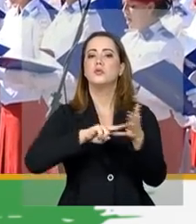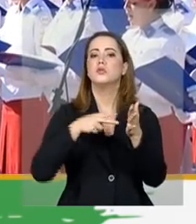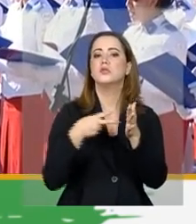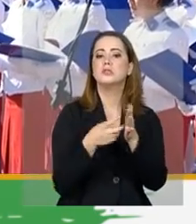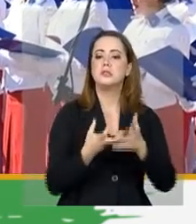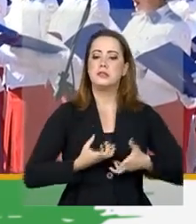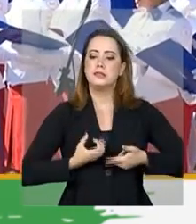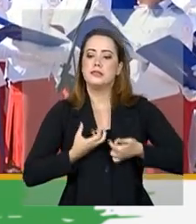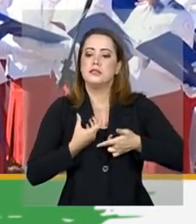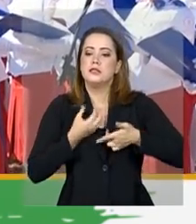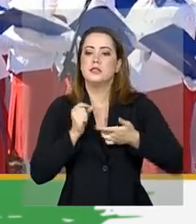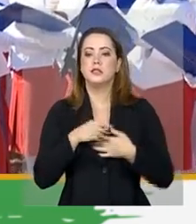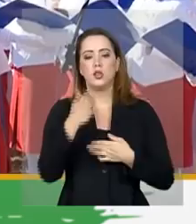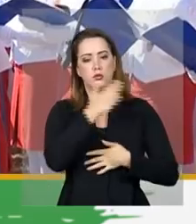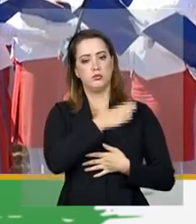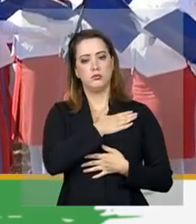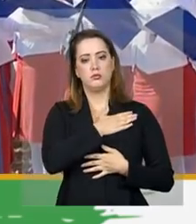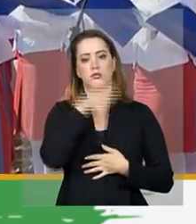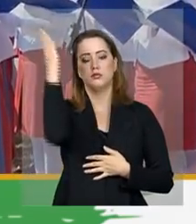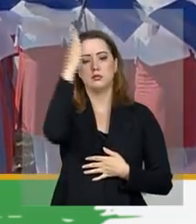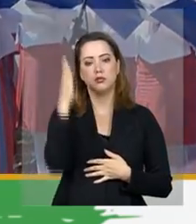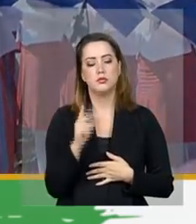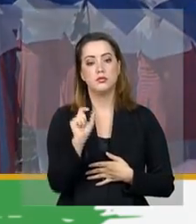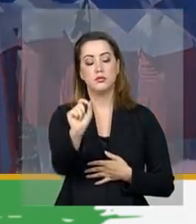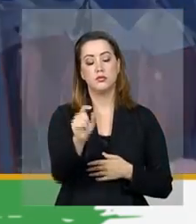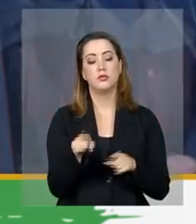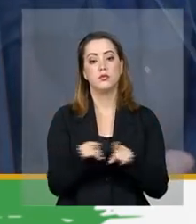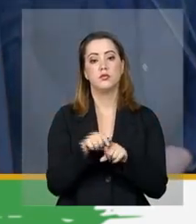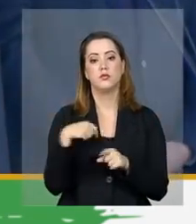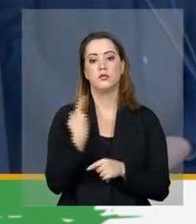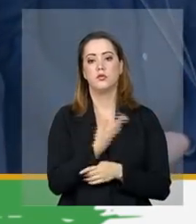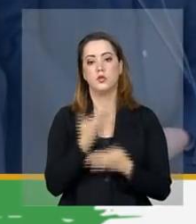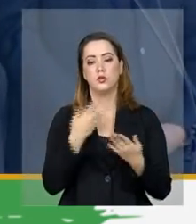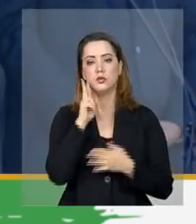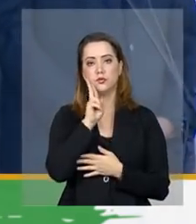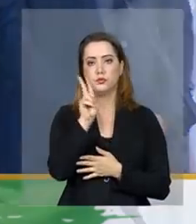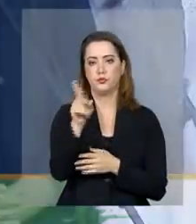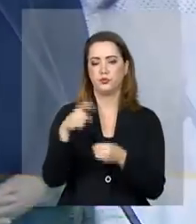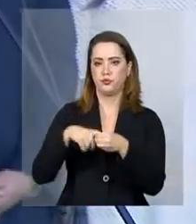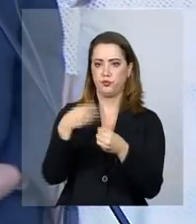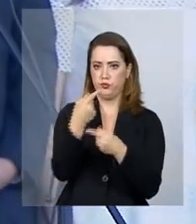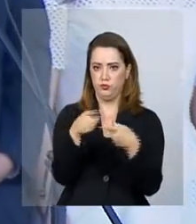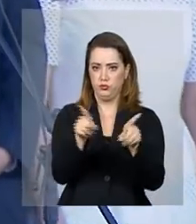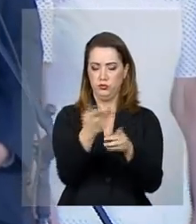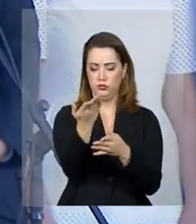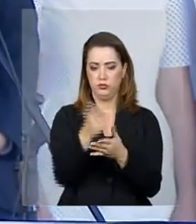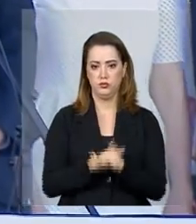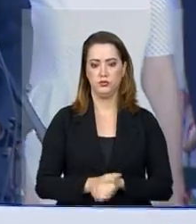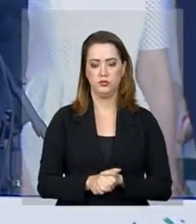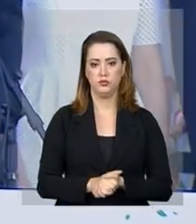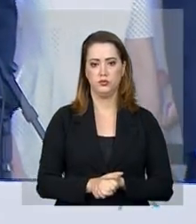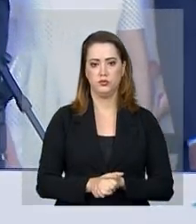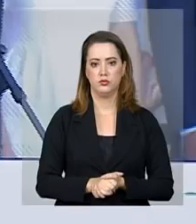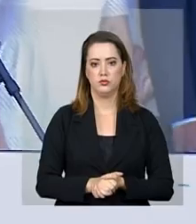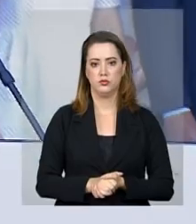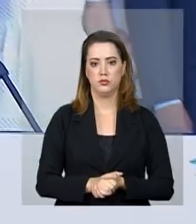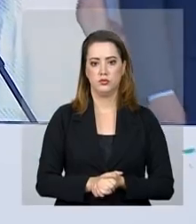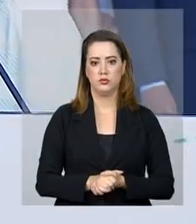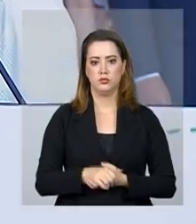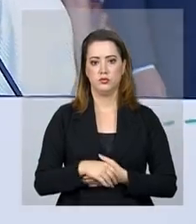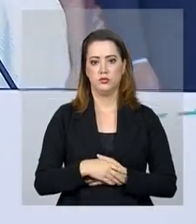sentimento pátrio do povo brasileiro. Né? Essa é a ideia. Vamos voltar, então, a acompanhar o hino da independência.